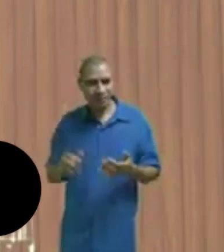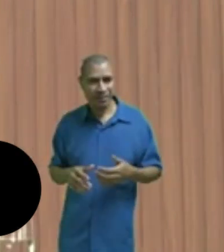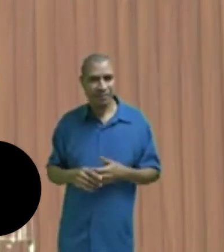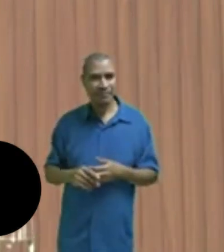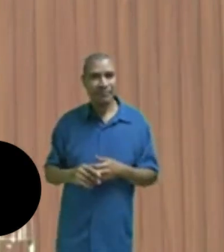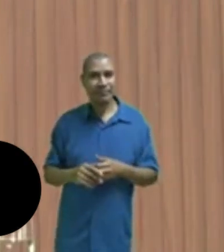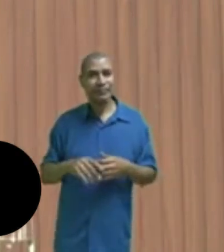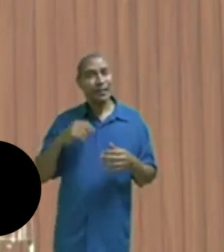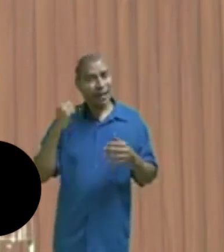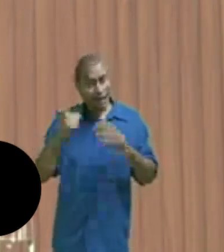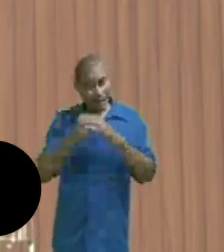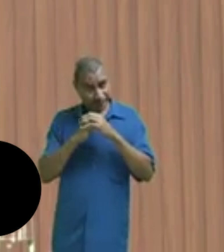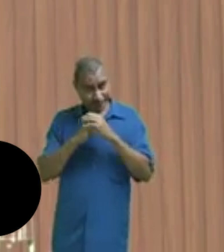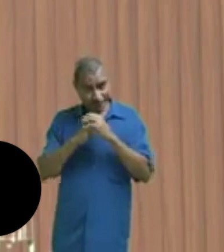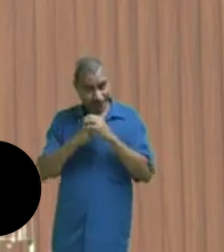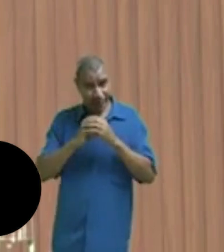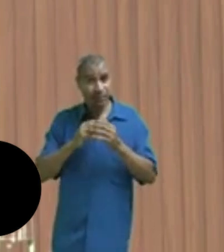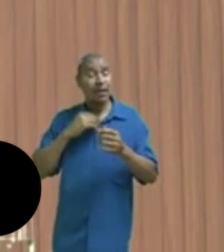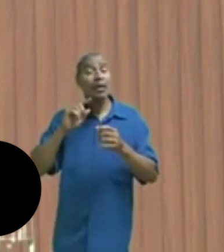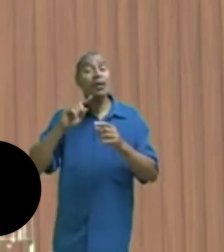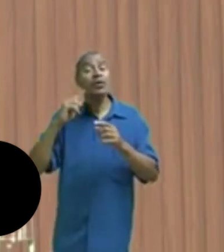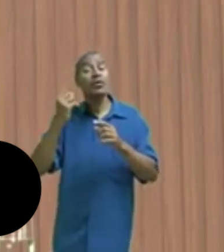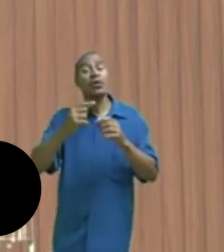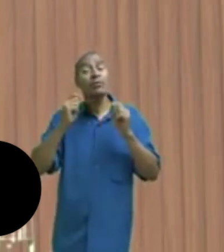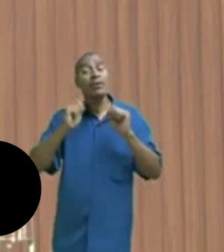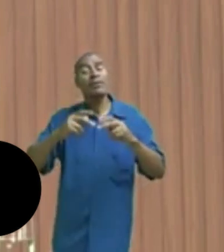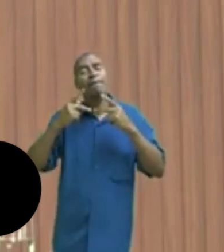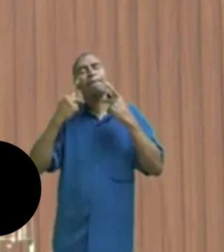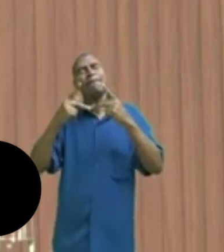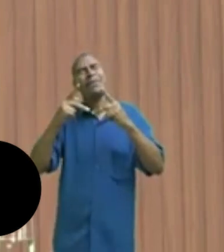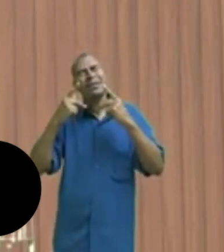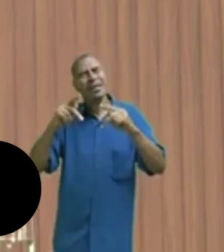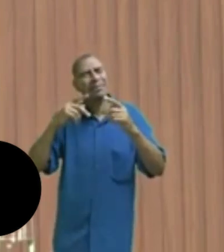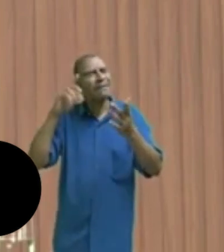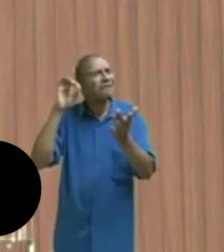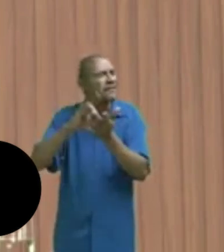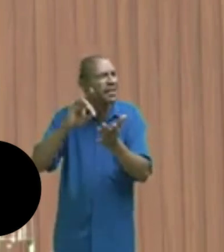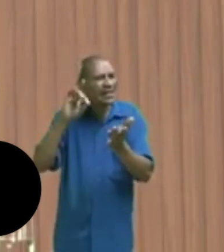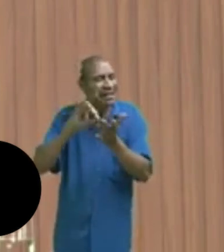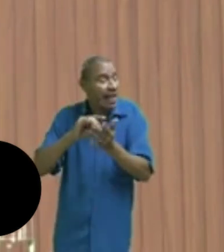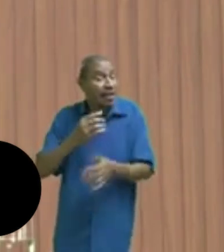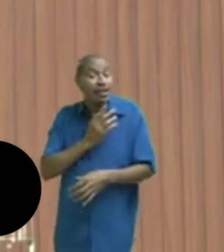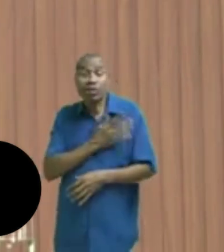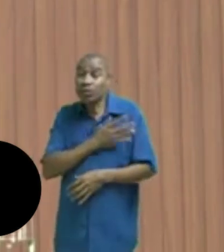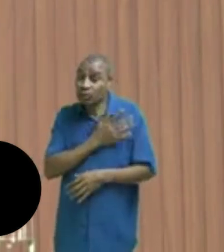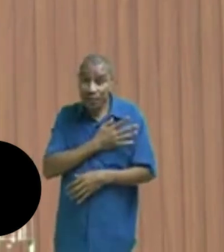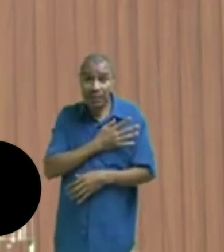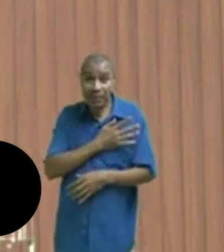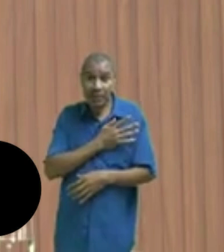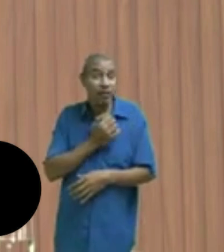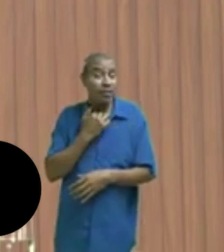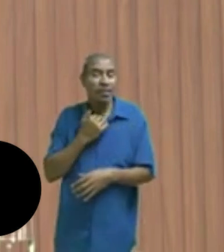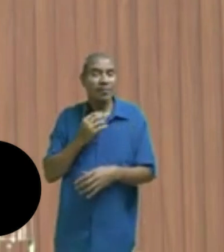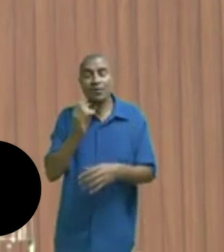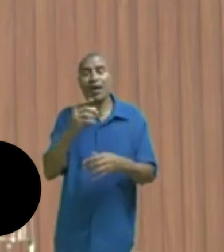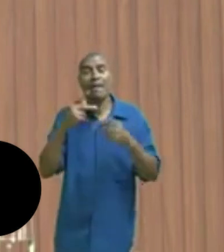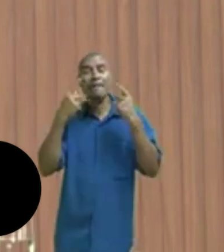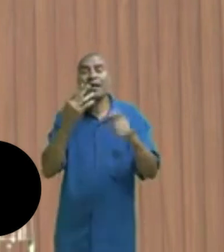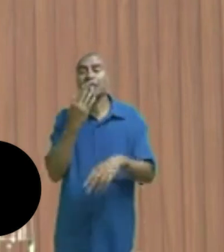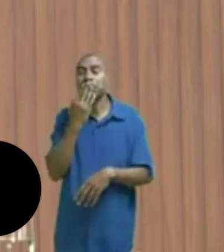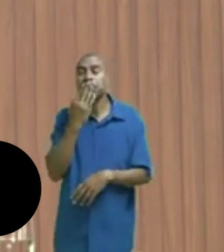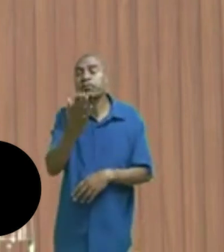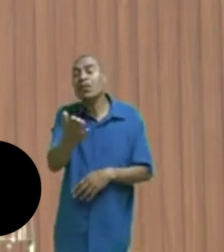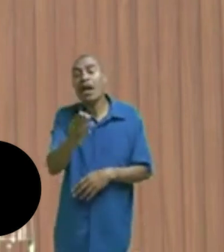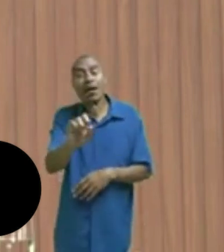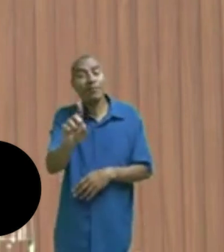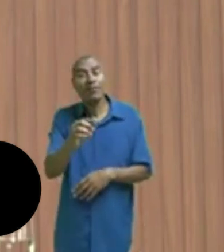sempre. Amém, meu irmão? É isso que nós proclamamos, e proclamamos de coração. E quando nos lembramos dessa verdade, o